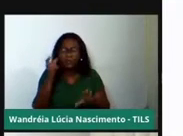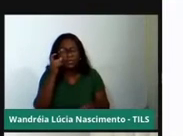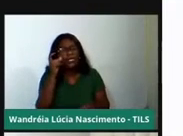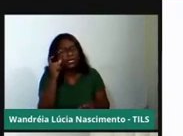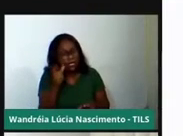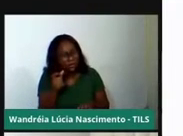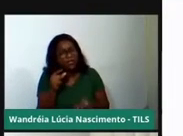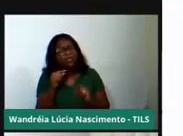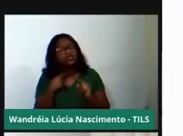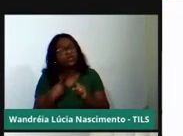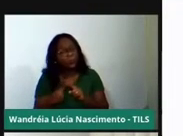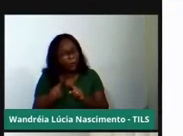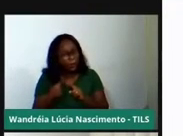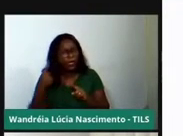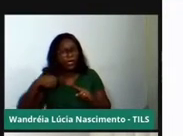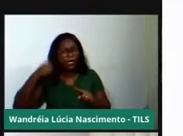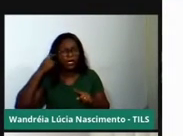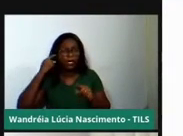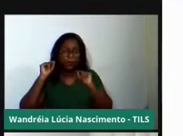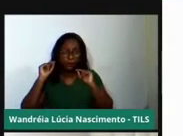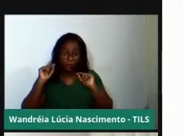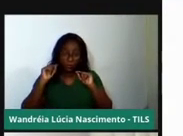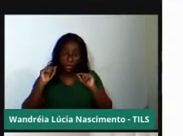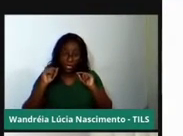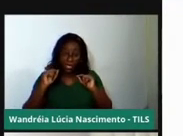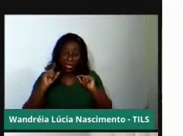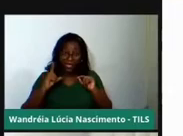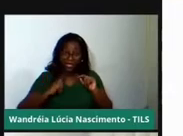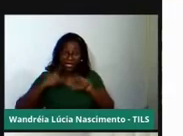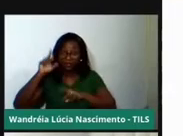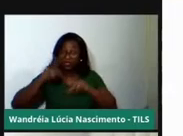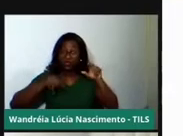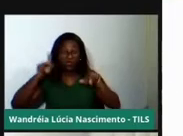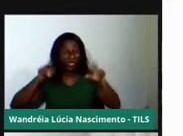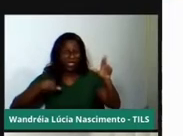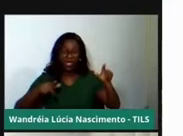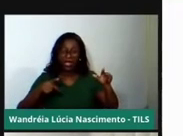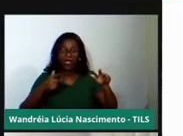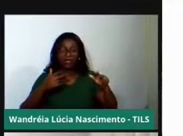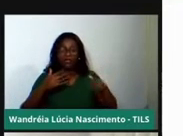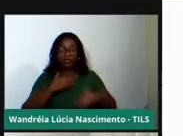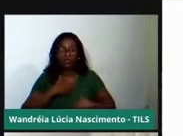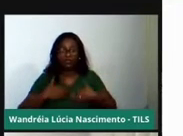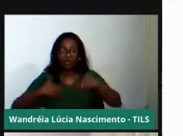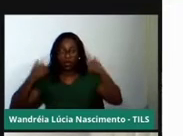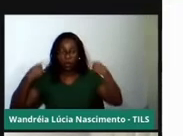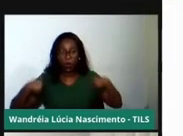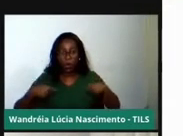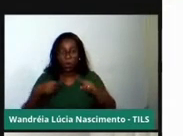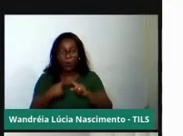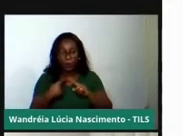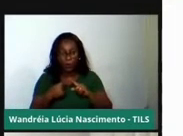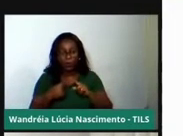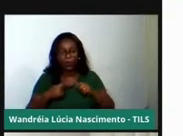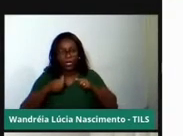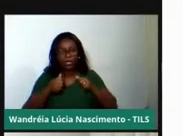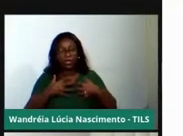interessante pensar porque foi encontrado no endotélio de diferentes tecidos, considerando que os vasos sanguíneos irrigam vários órgãos,